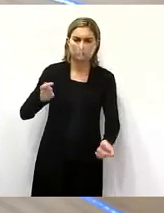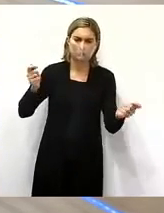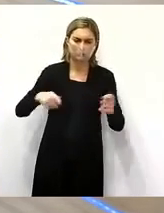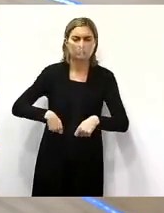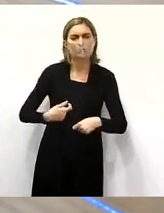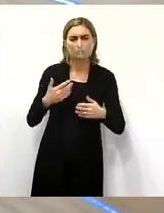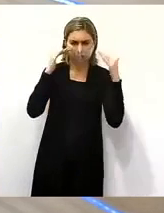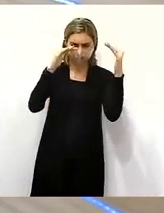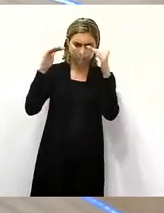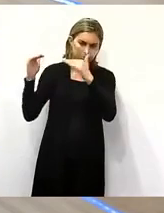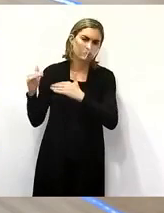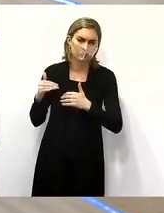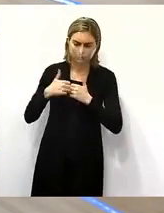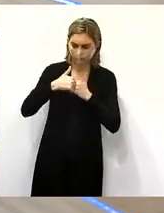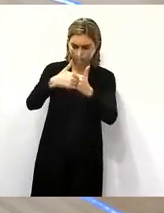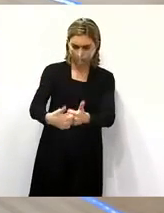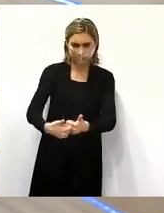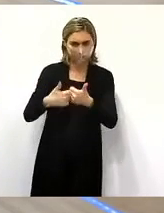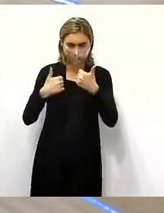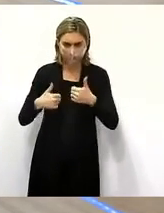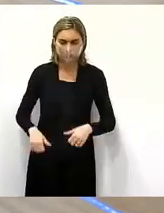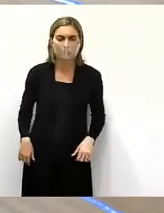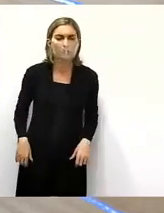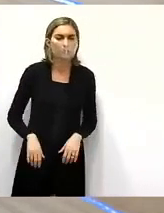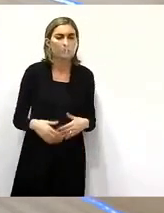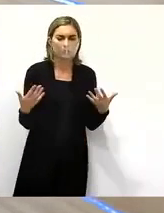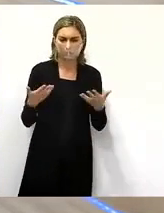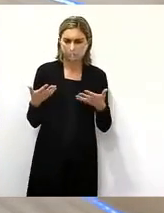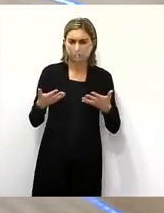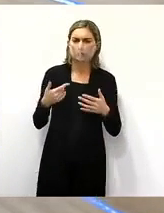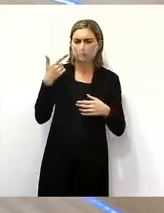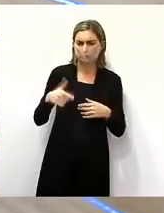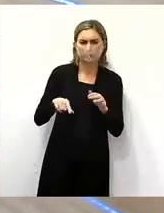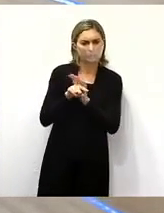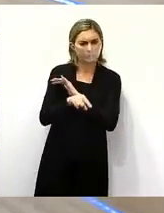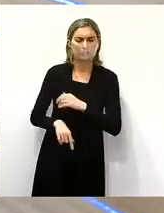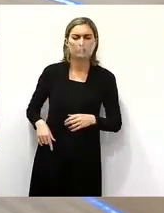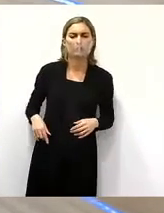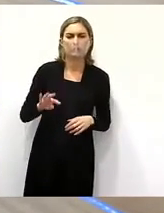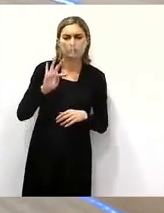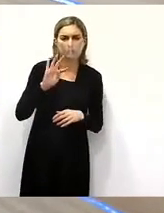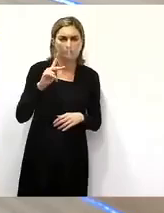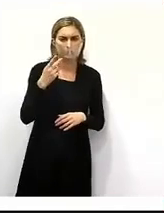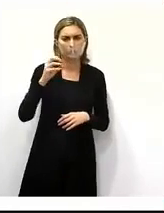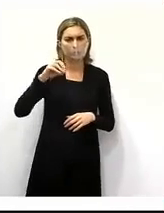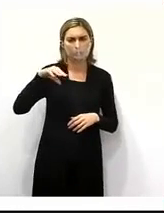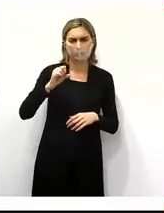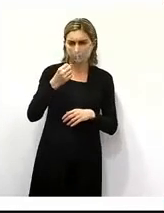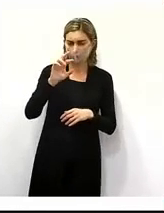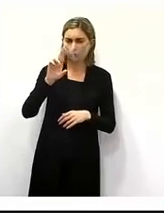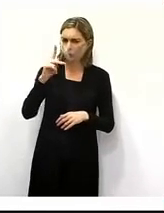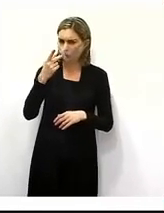digamos, obedecê-la e segui-la. Tá bem? Pronto. E vamos para mais uma questão de Thomas Hobbes. A última questão